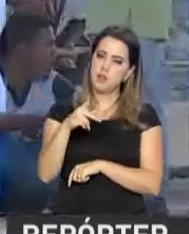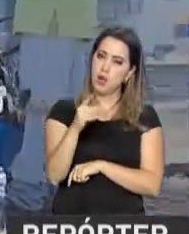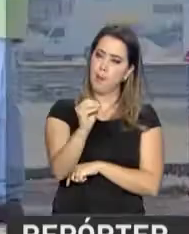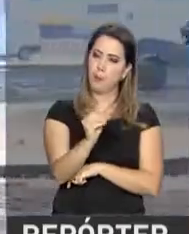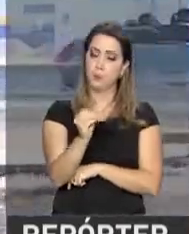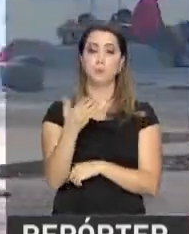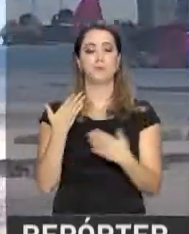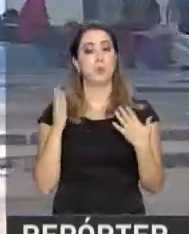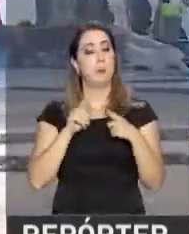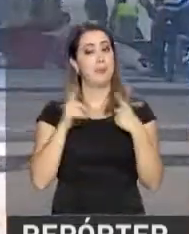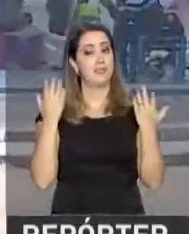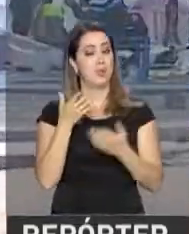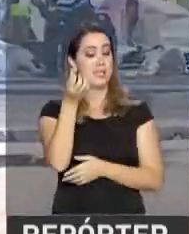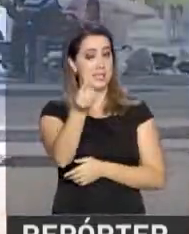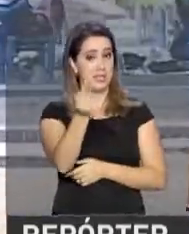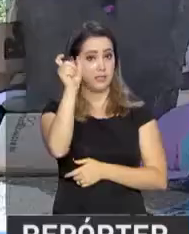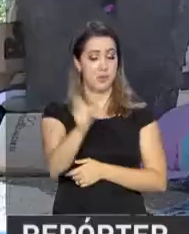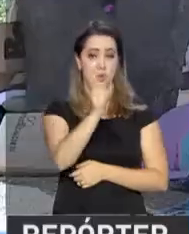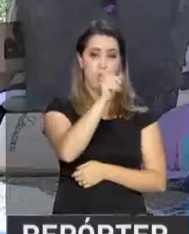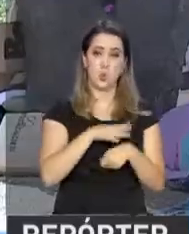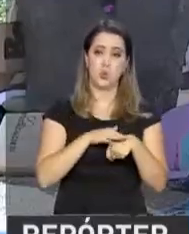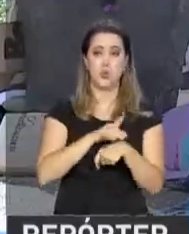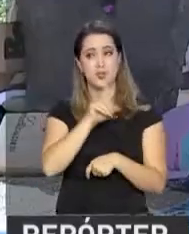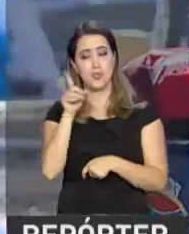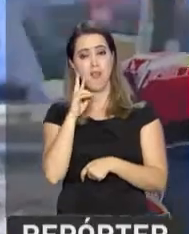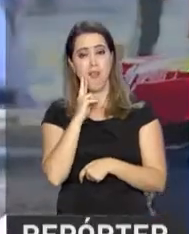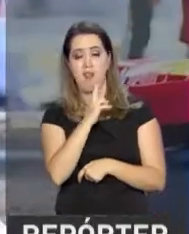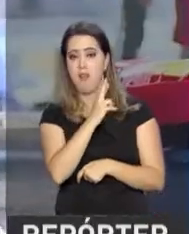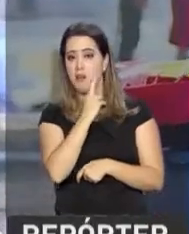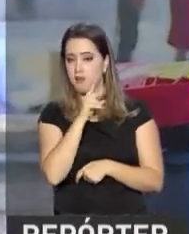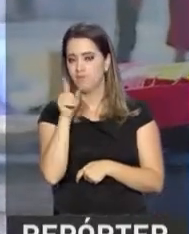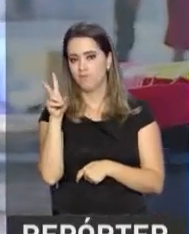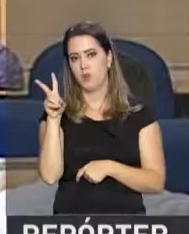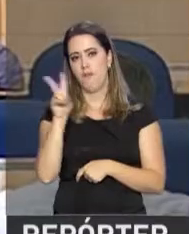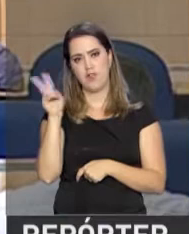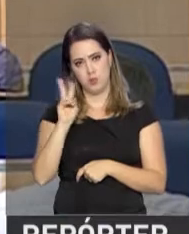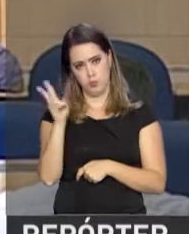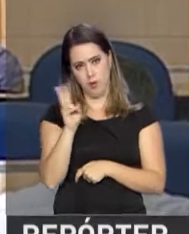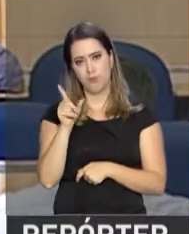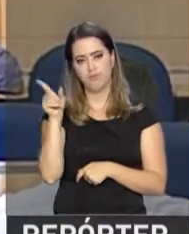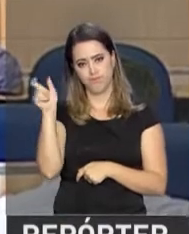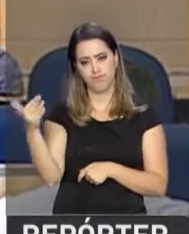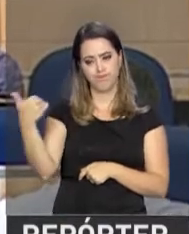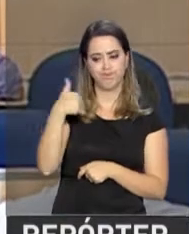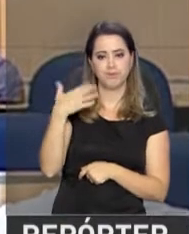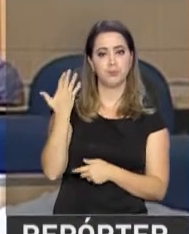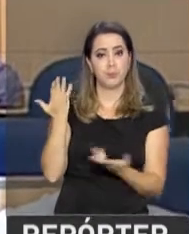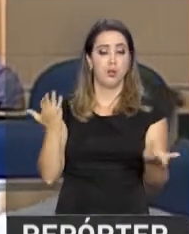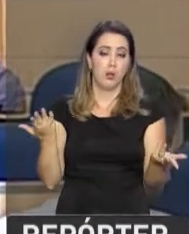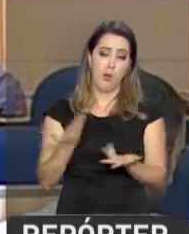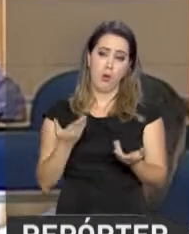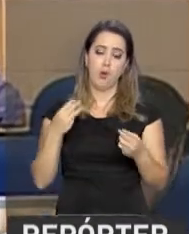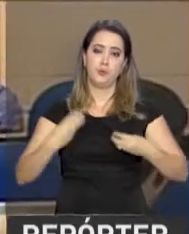agora foram confirmados seis casos da doença todos entre imigrantes venezuelanos e o ministério das saúde tem